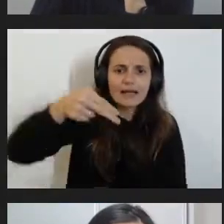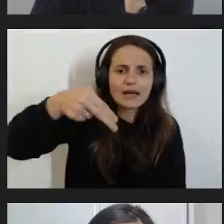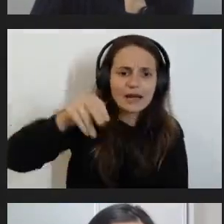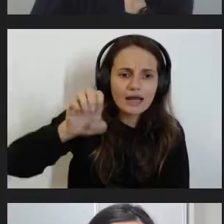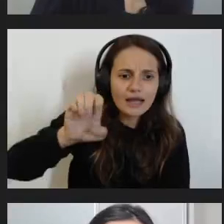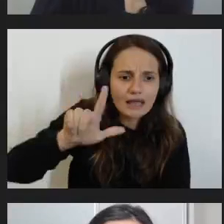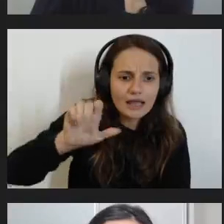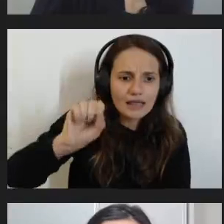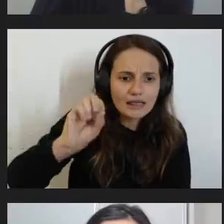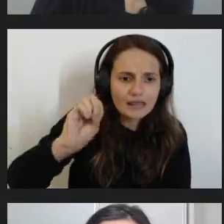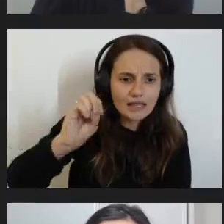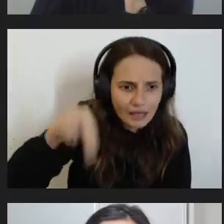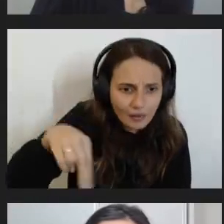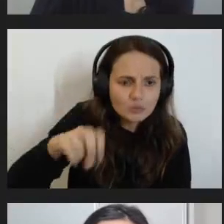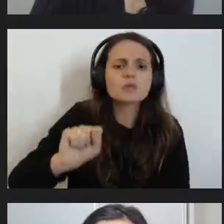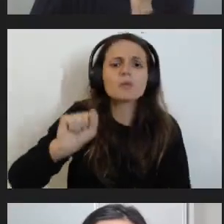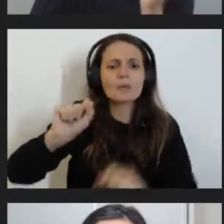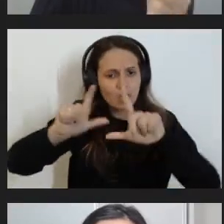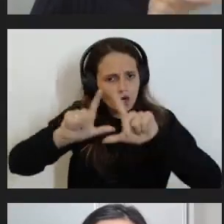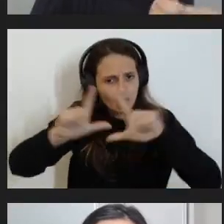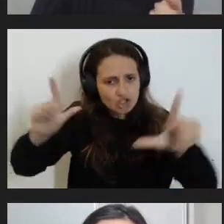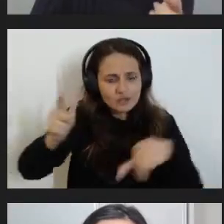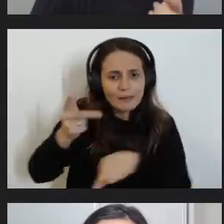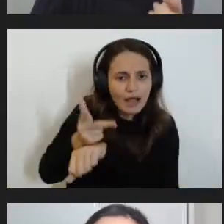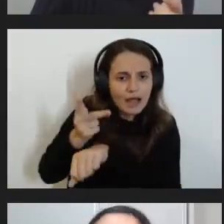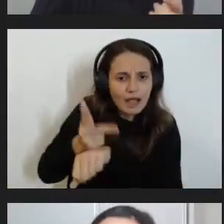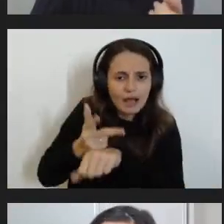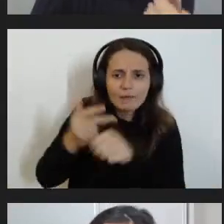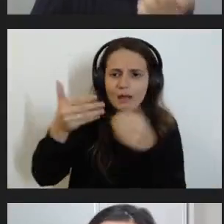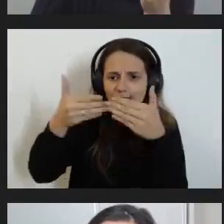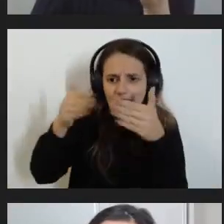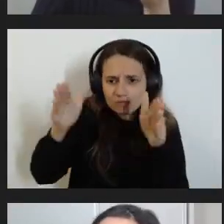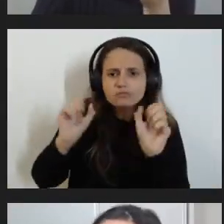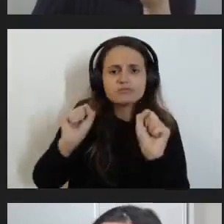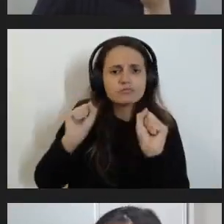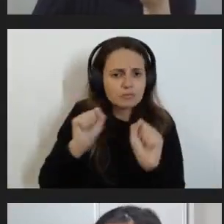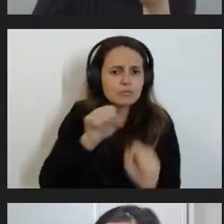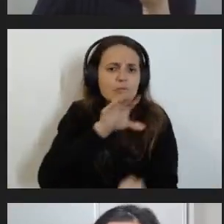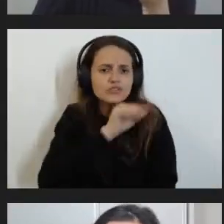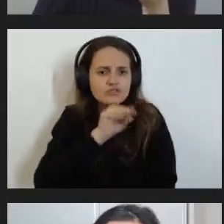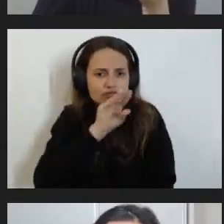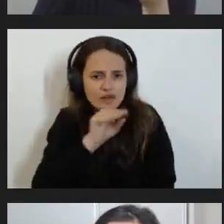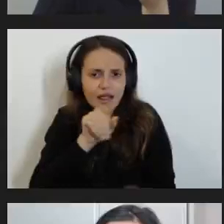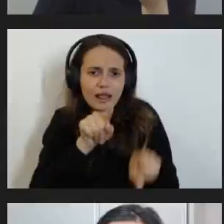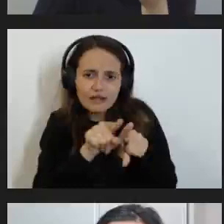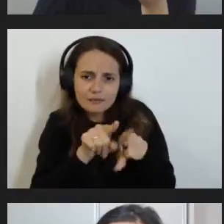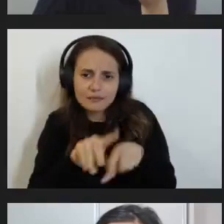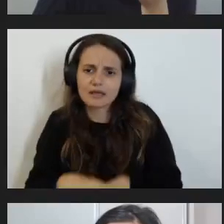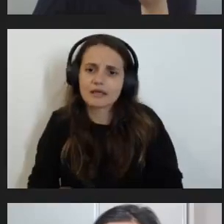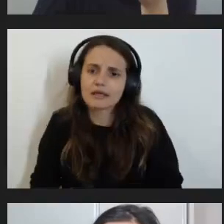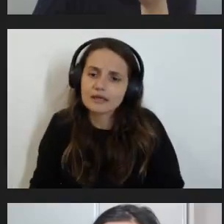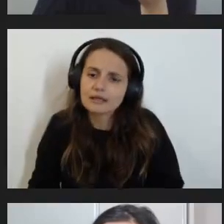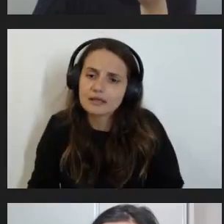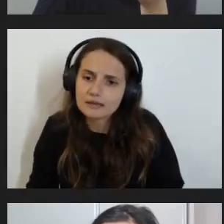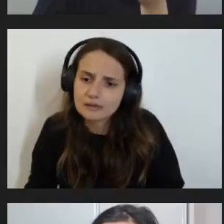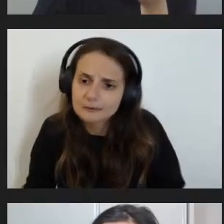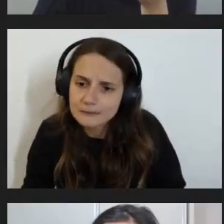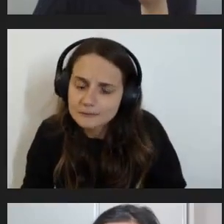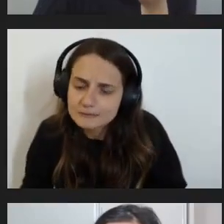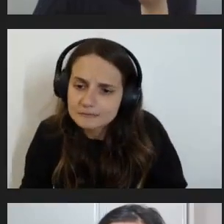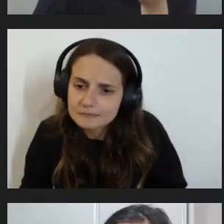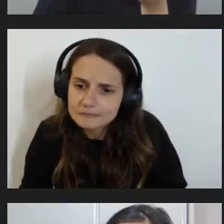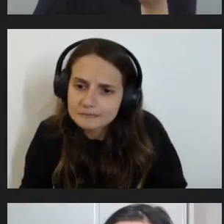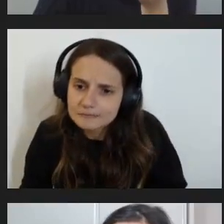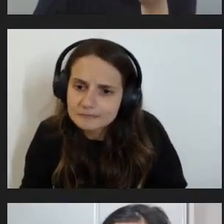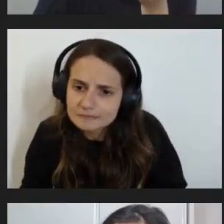câmera aqui, deixa eu ver. Aqui, se quiser falar, aproveitem agora, a gente pode usar esse momento para